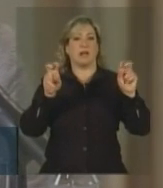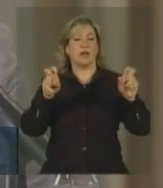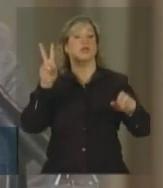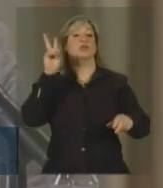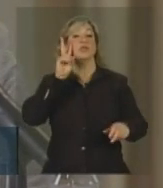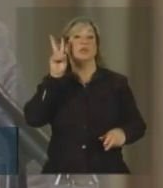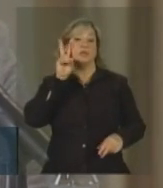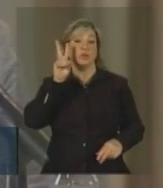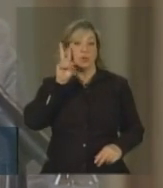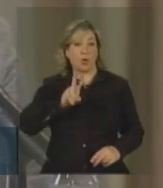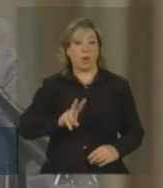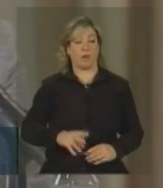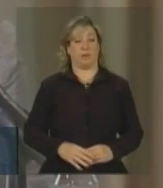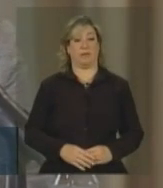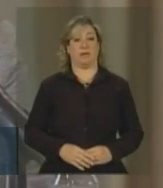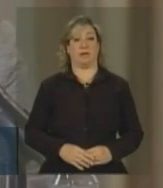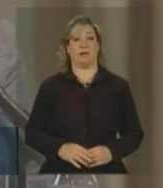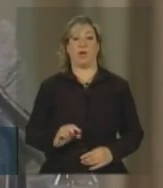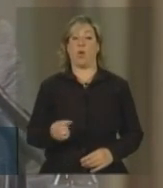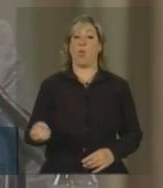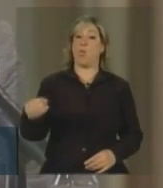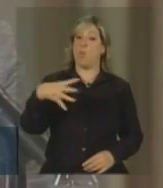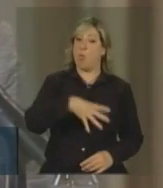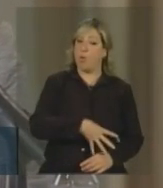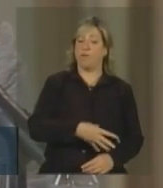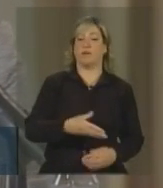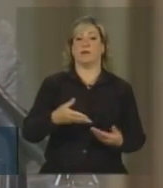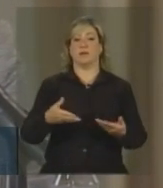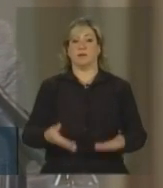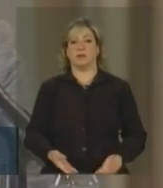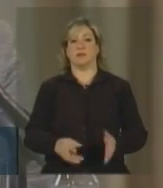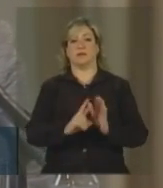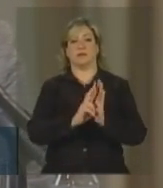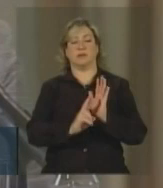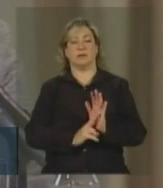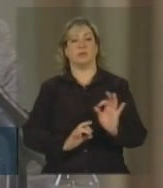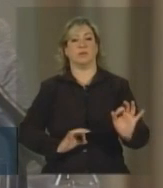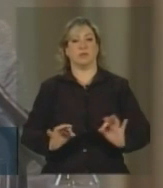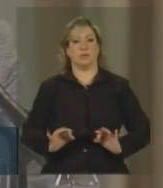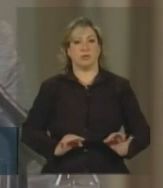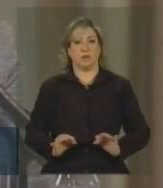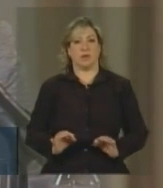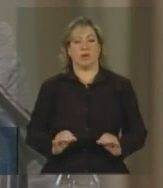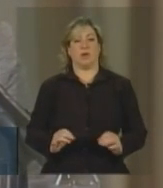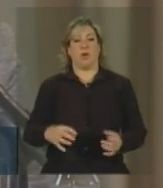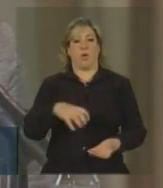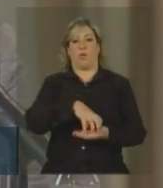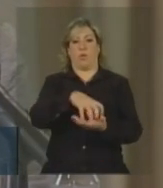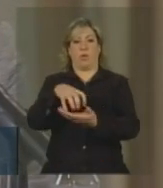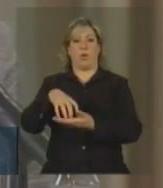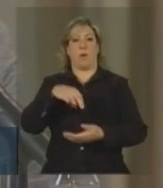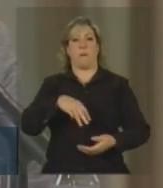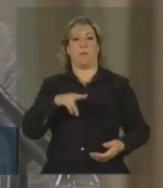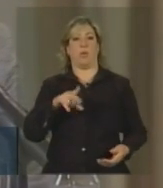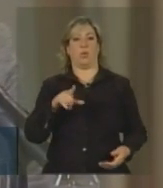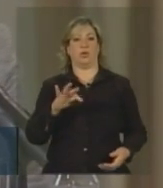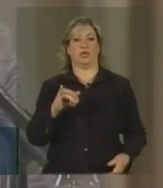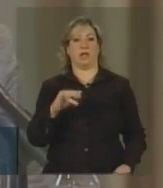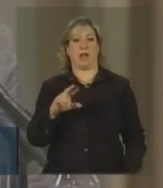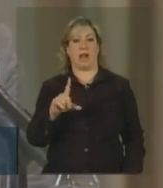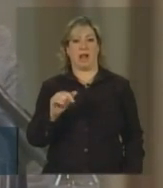relativas à nova configuração, tanto dos organismos multilaterais